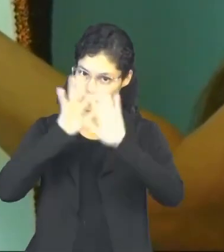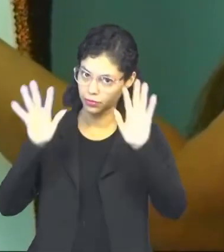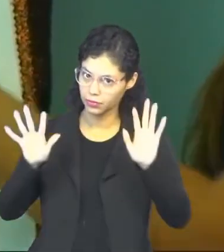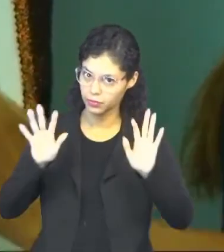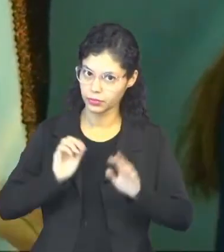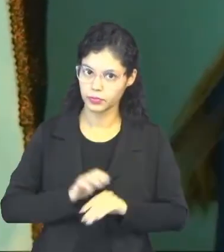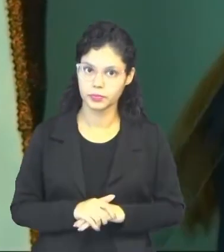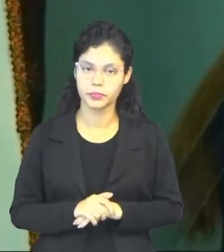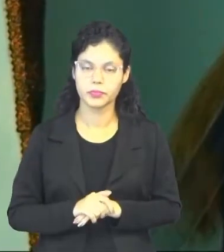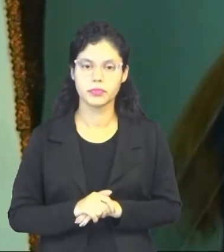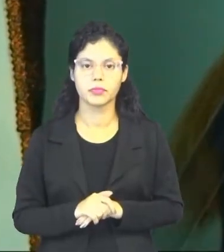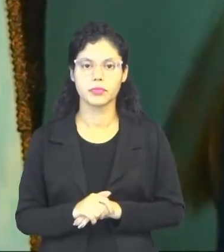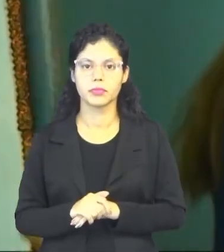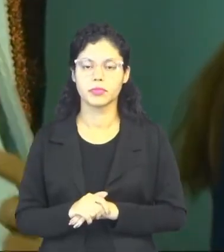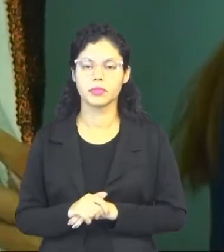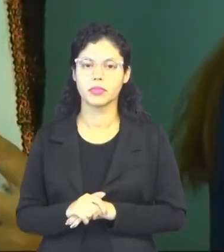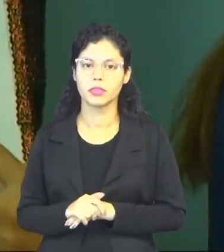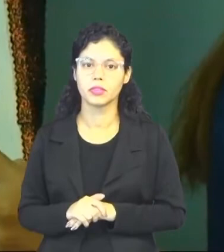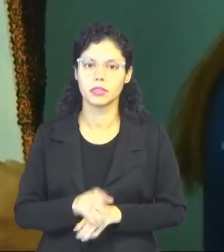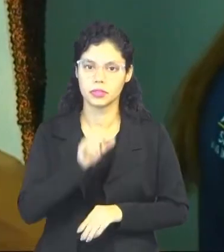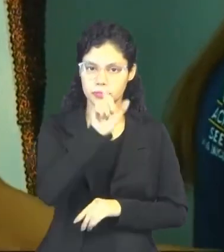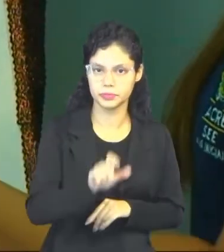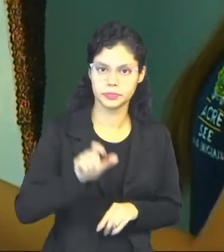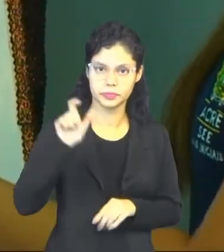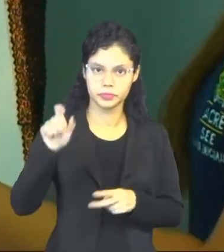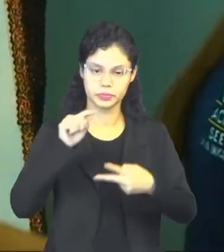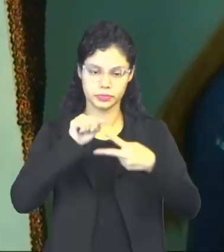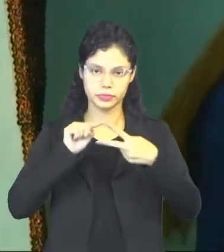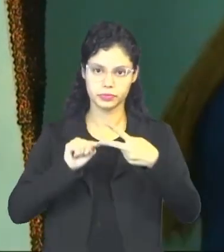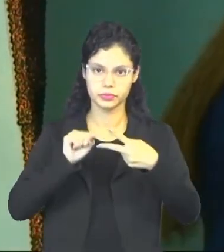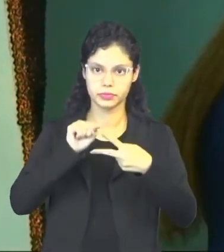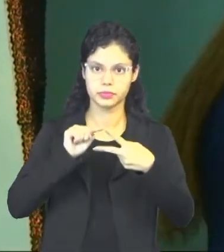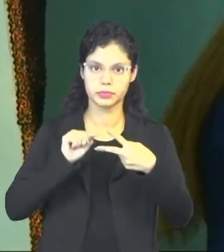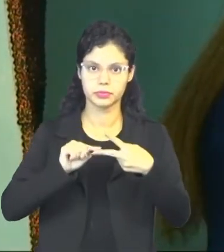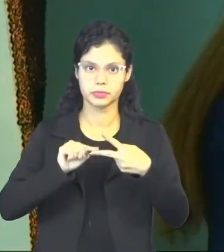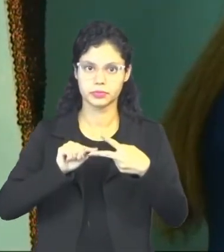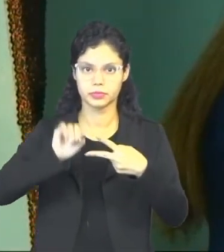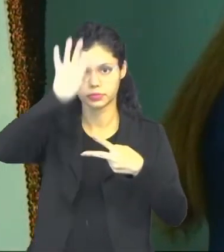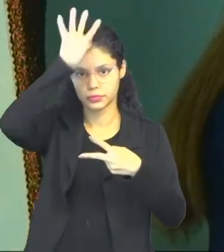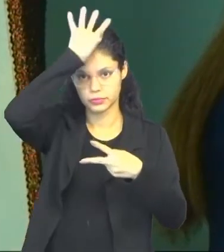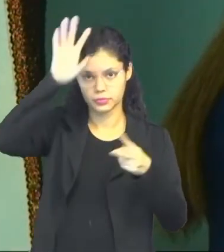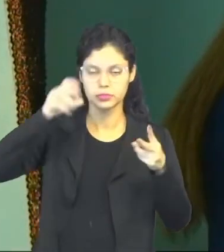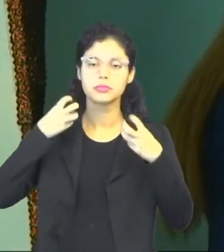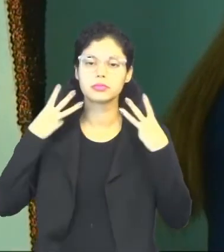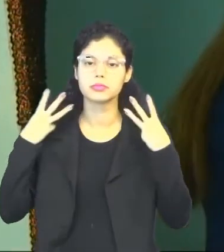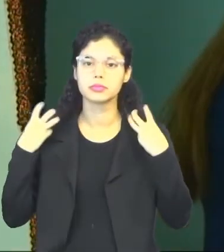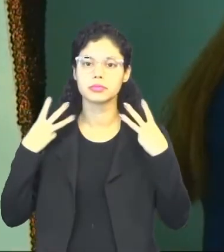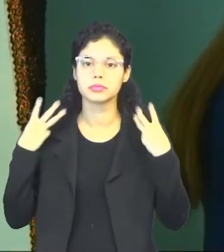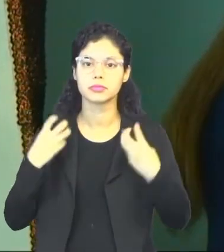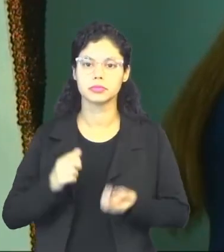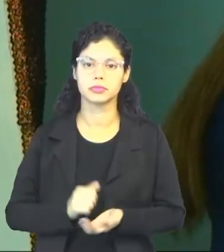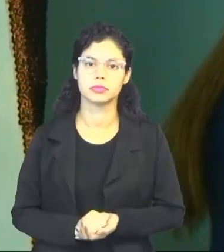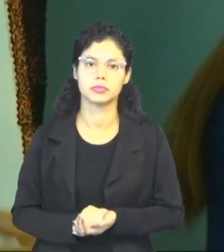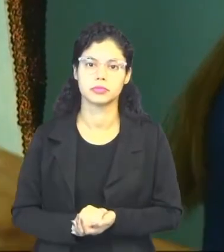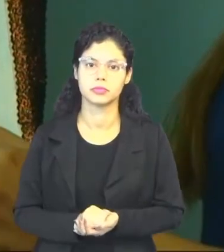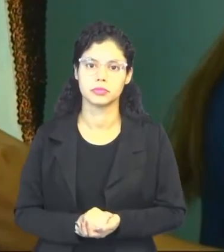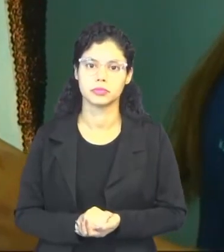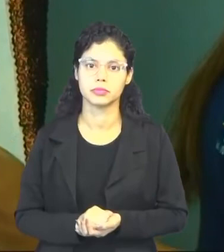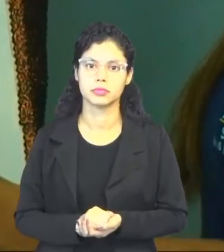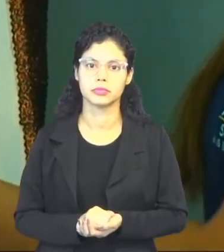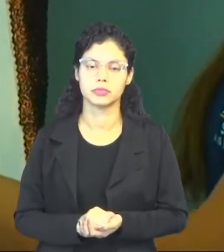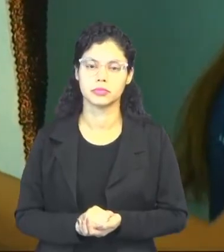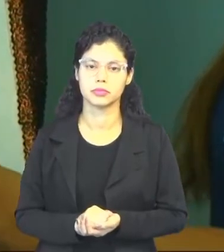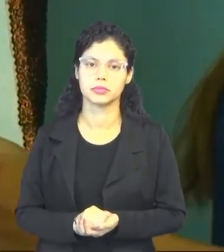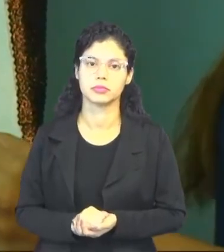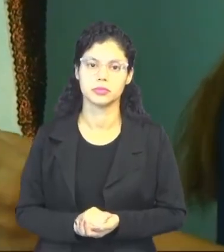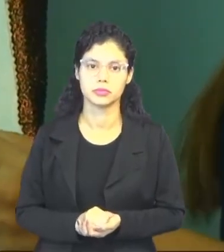aí. Quais são os personagens? Magali e Cebolinha. Ok? Então, está bem clara a